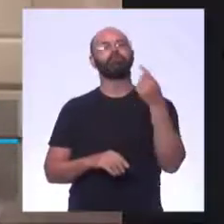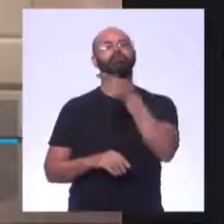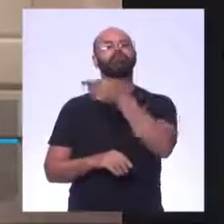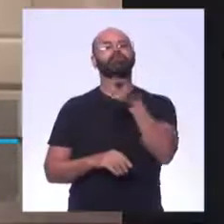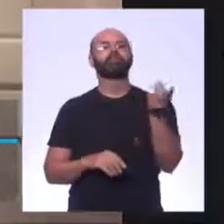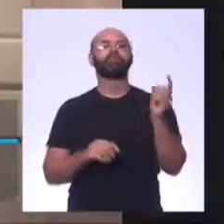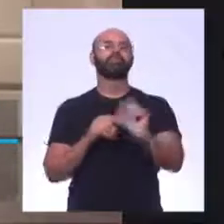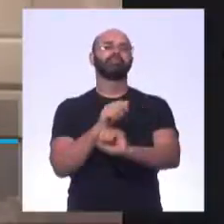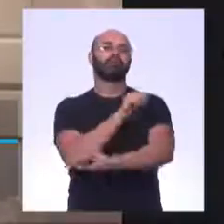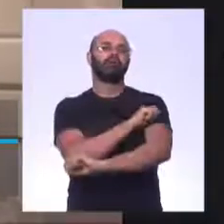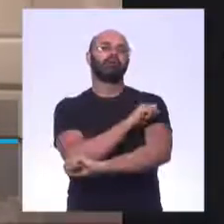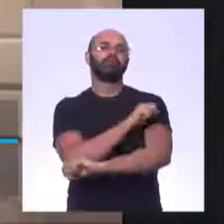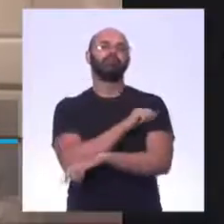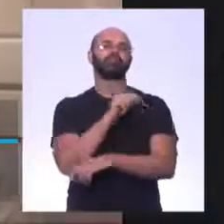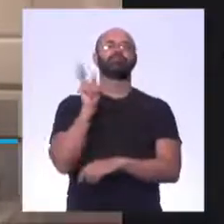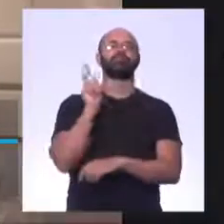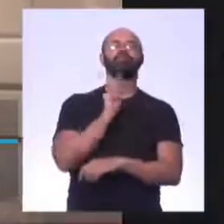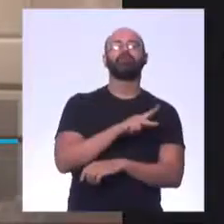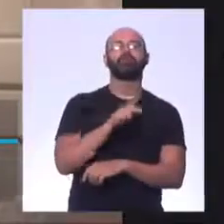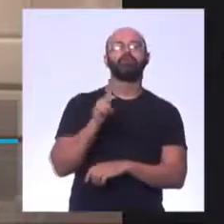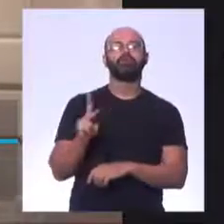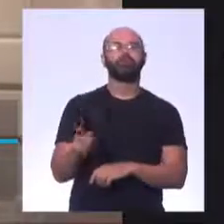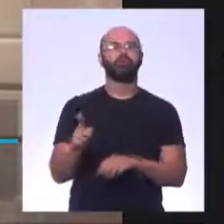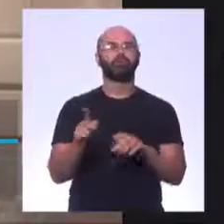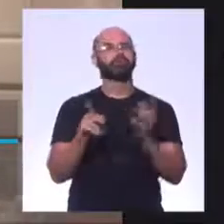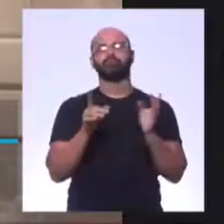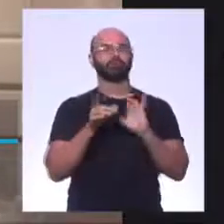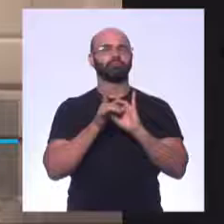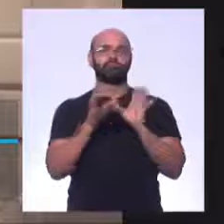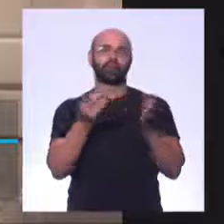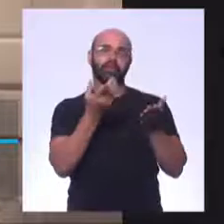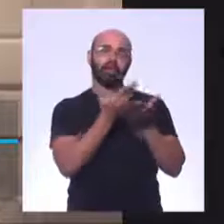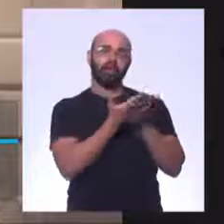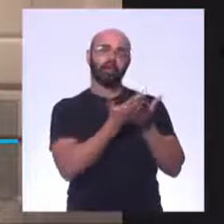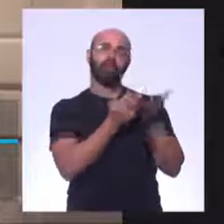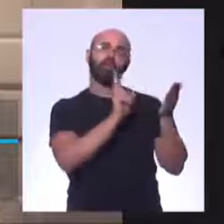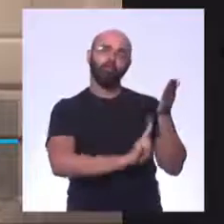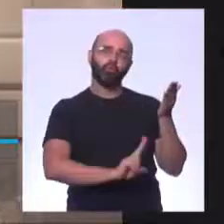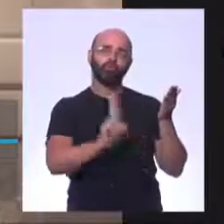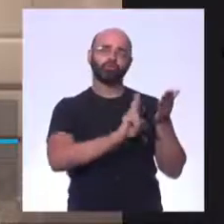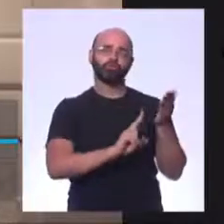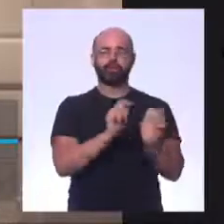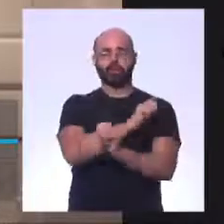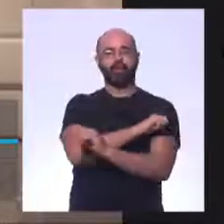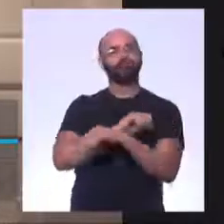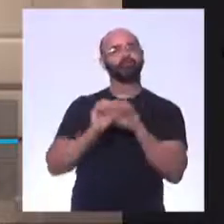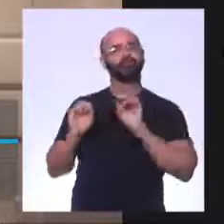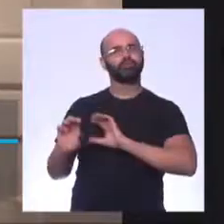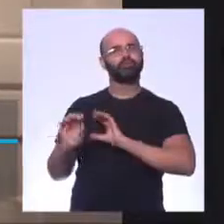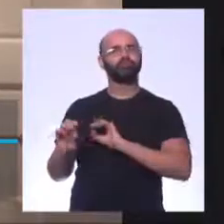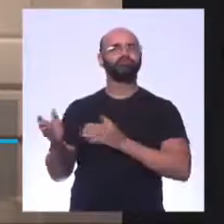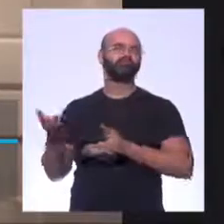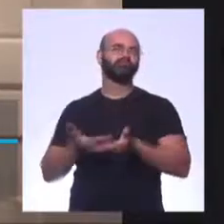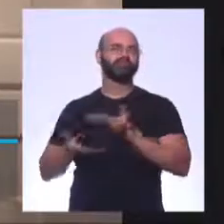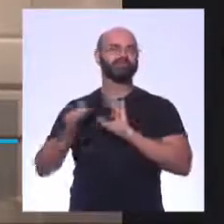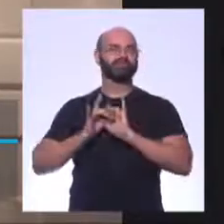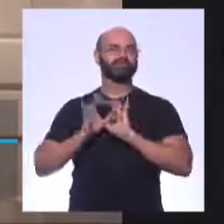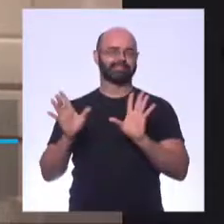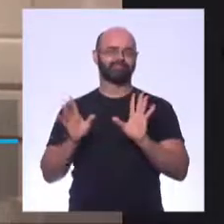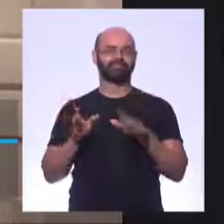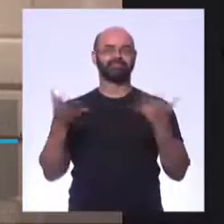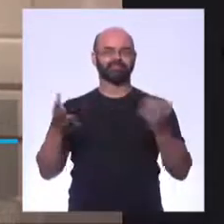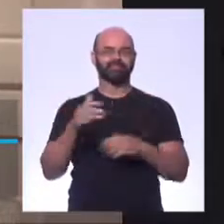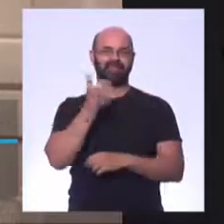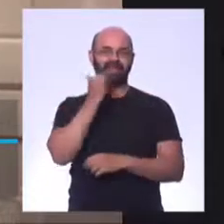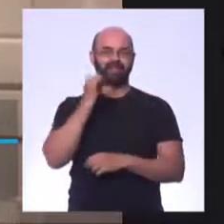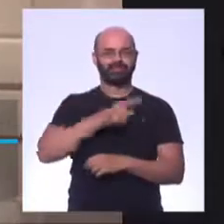estudantes, professores, possam utilizar essa aula para fazer aí com seus estudantes. E a partir, então, desse circuito